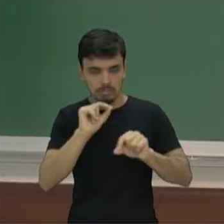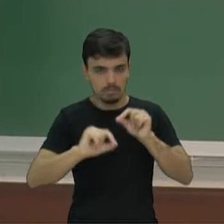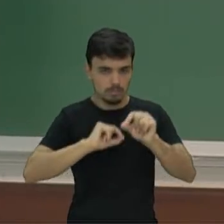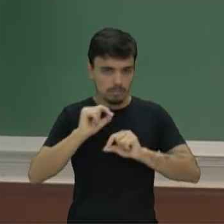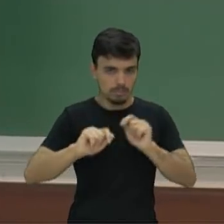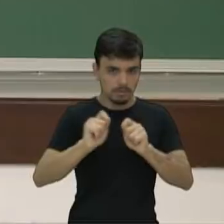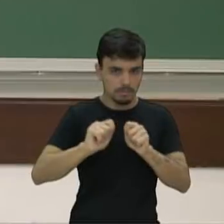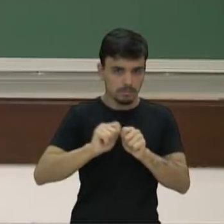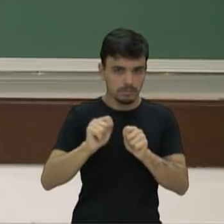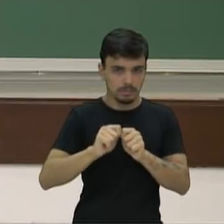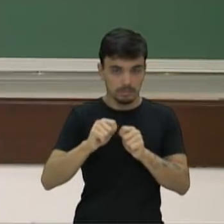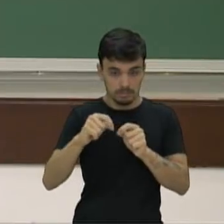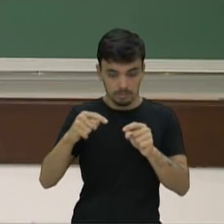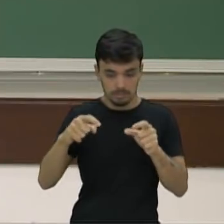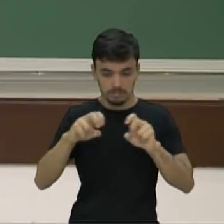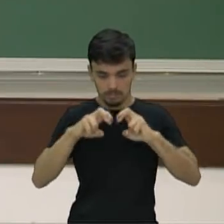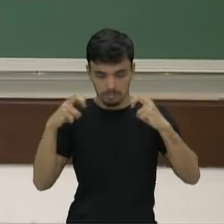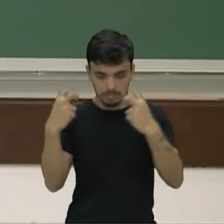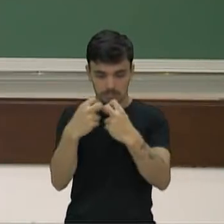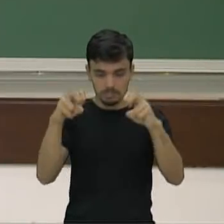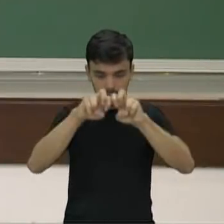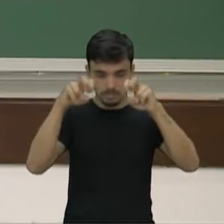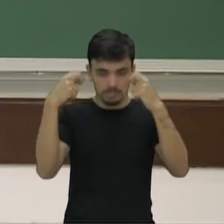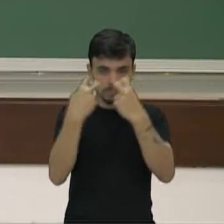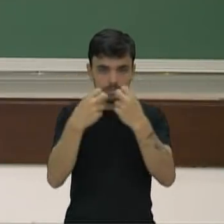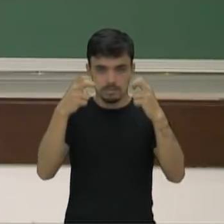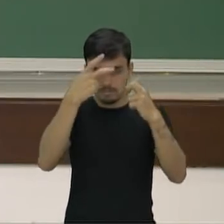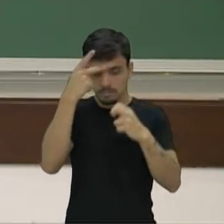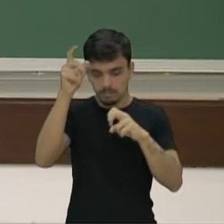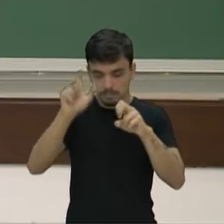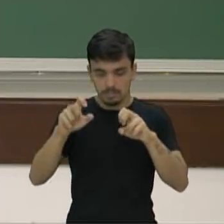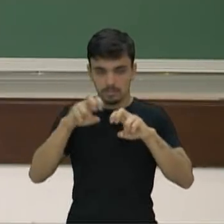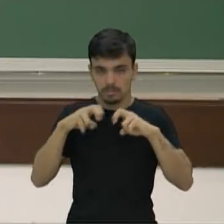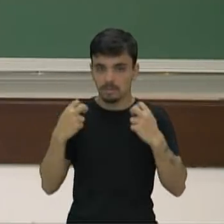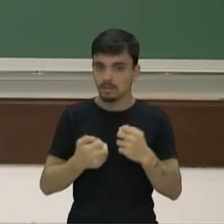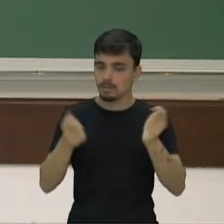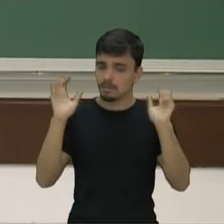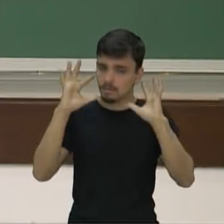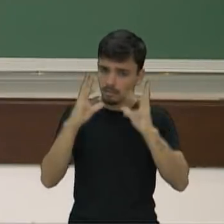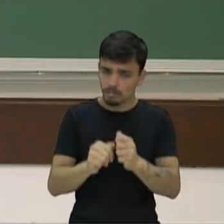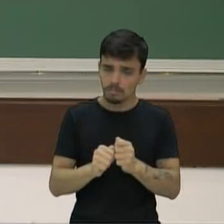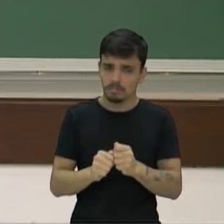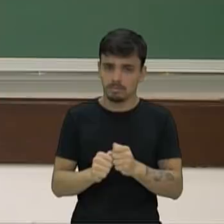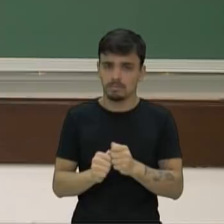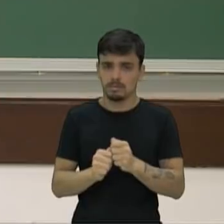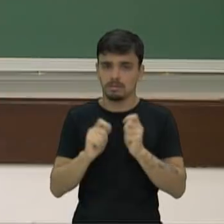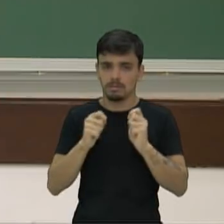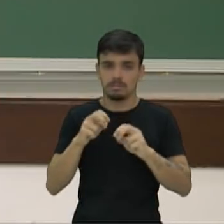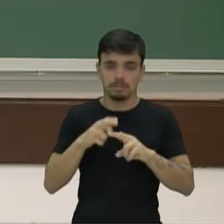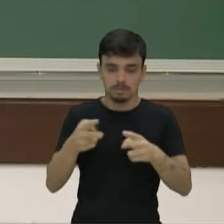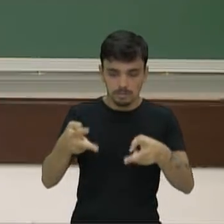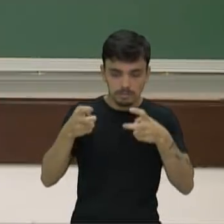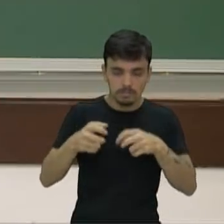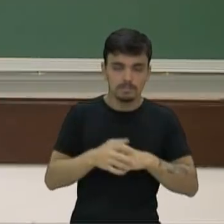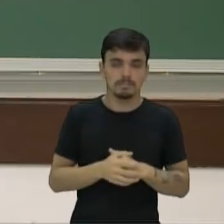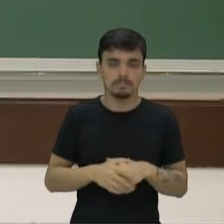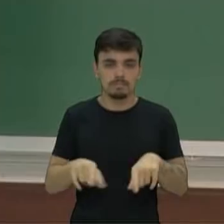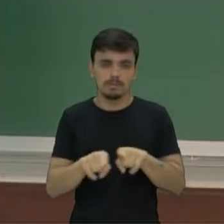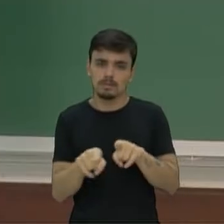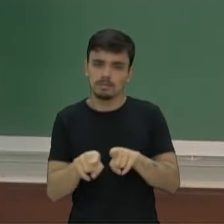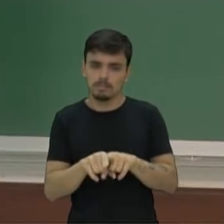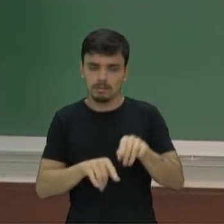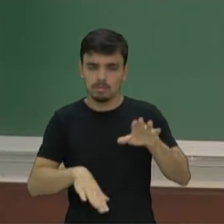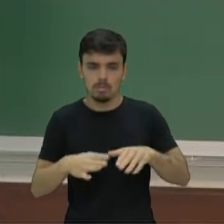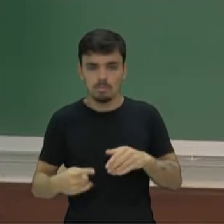esses circulares lugares onde as pessoas ficavam sentadas, de maneira que todas podem enxergar. Claro que também interfere na